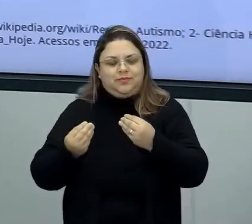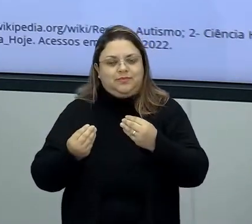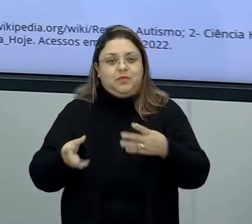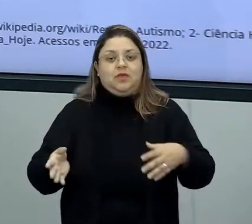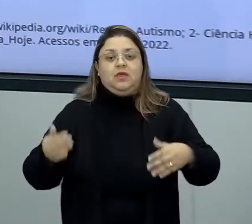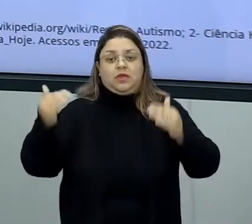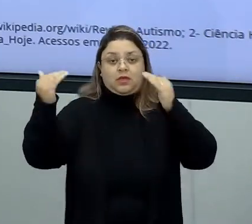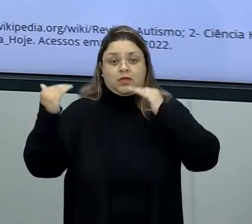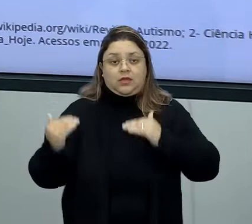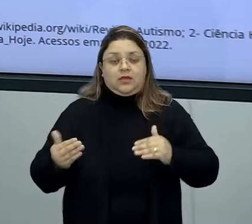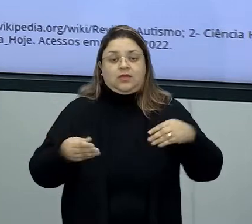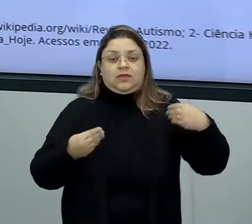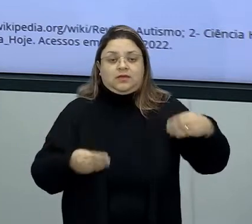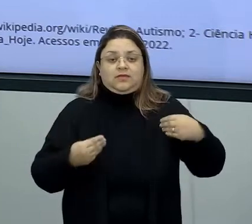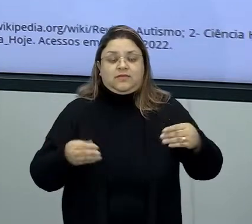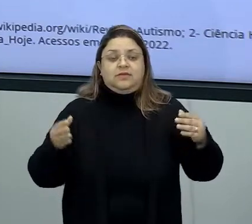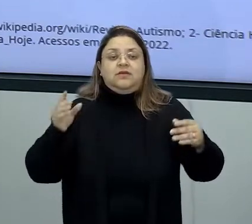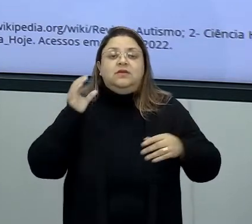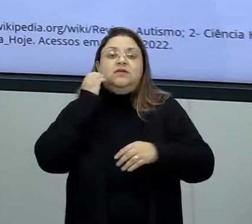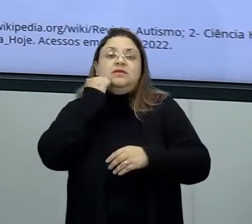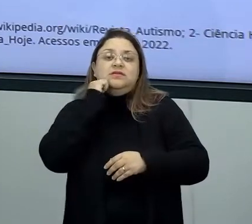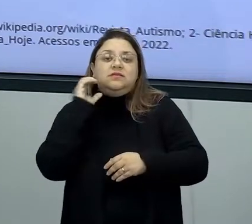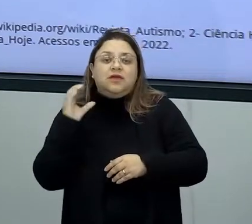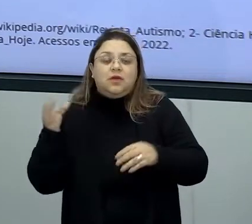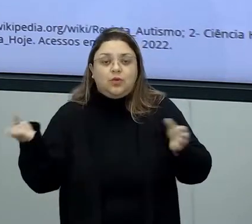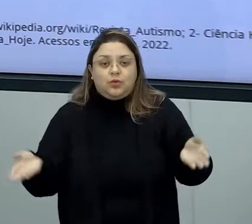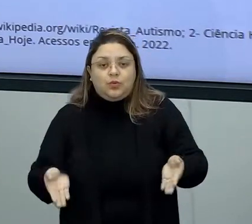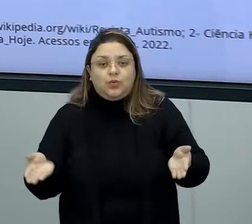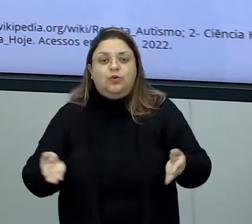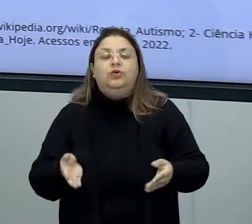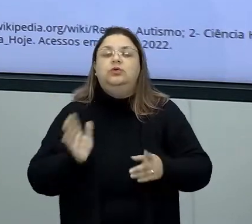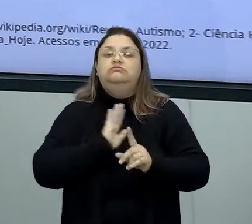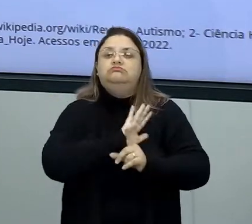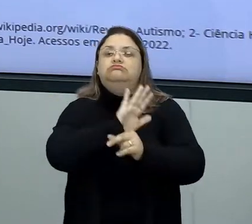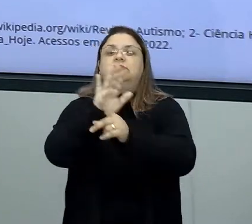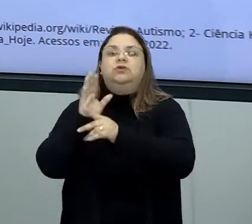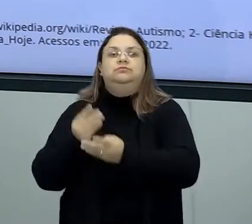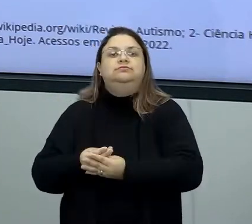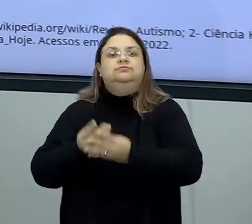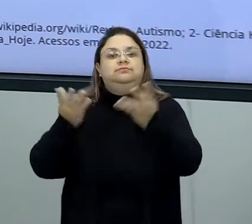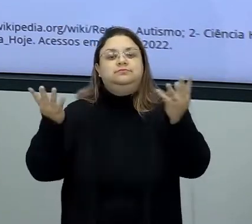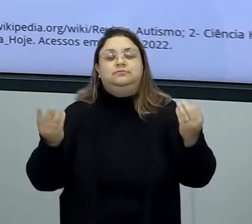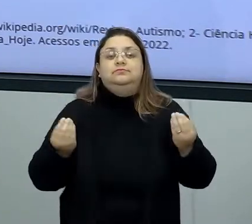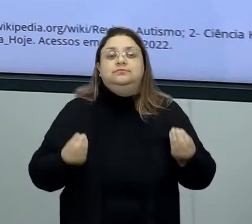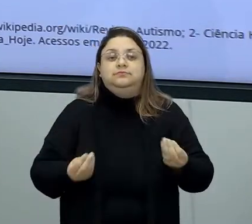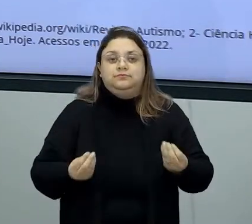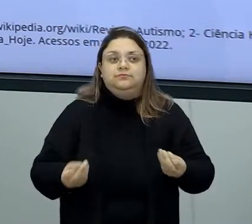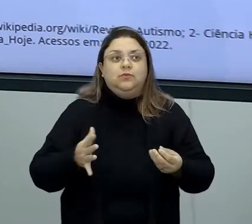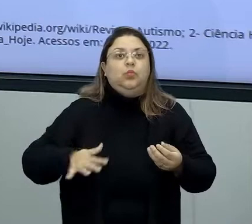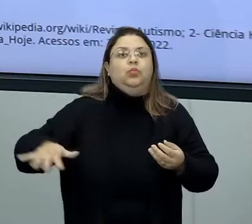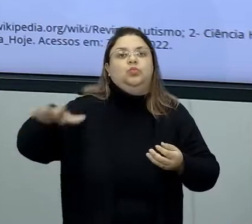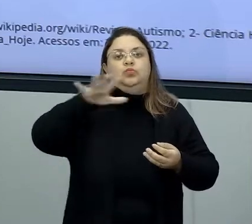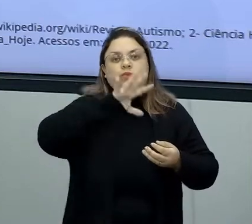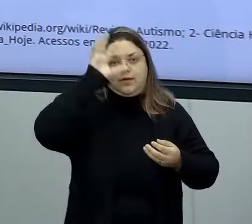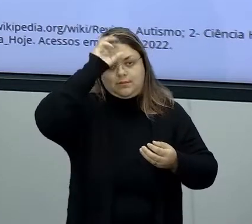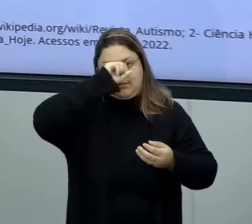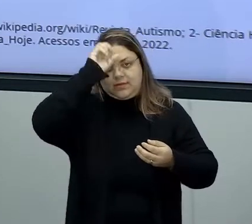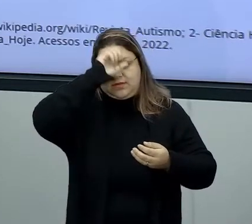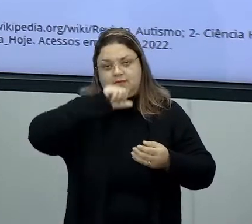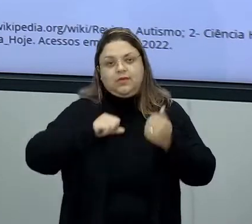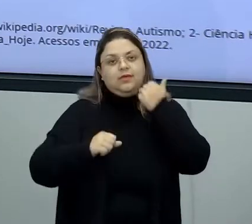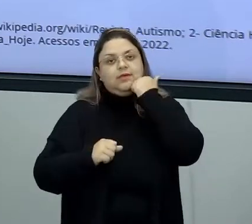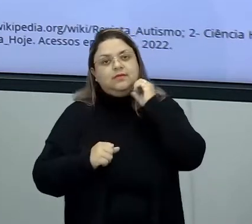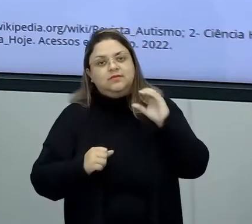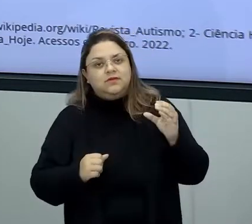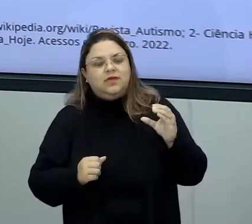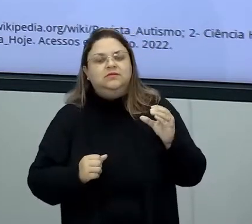Sociedade Brasileira para o Processo de Ciência também para dar acesso, né, para a gente ter conhecimento da ciência de